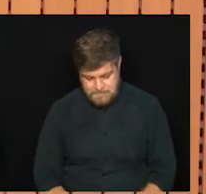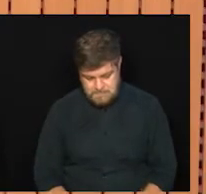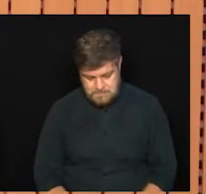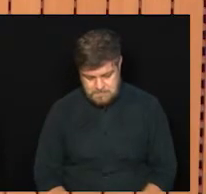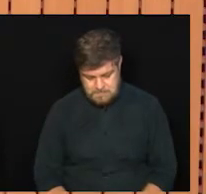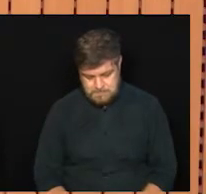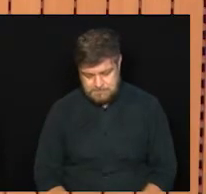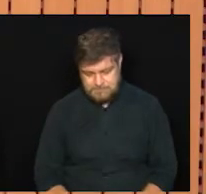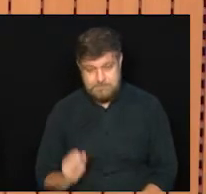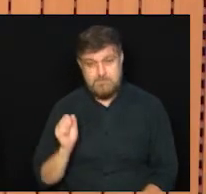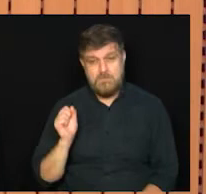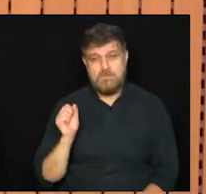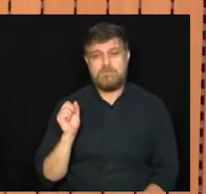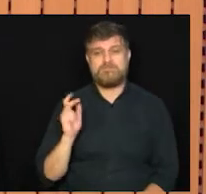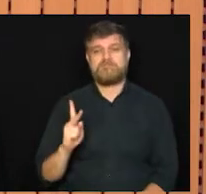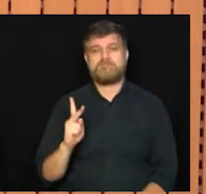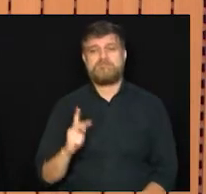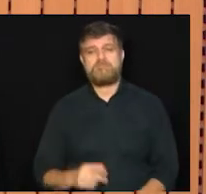Ok.